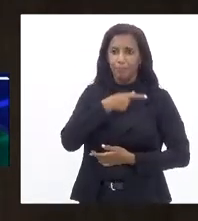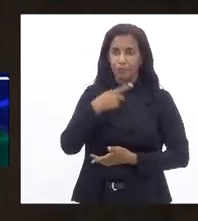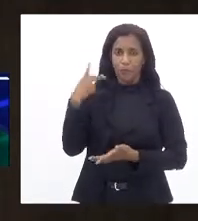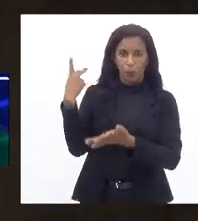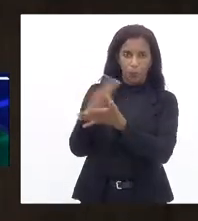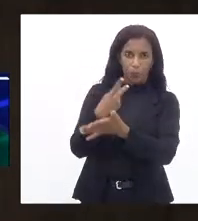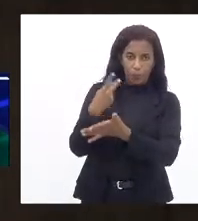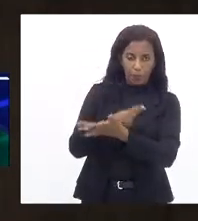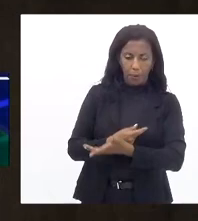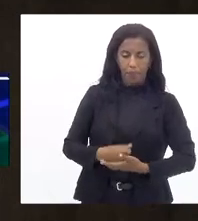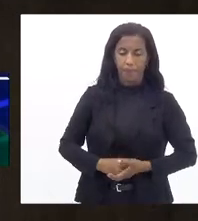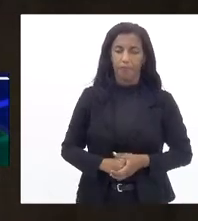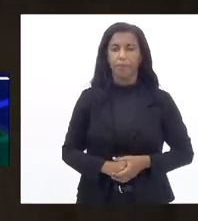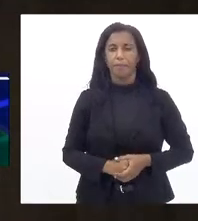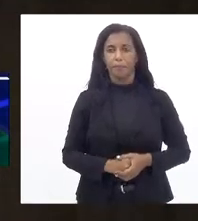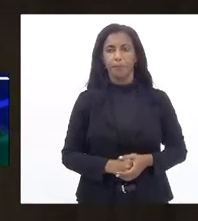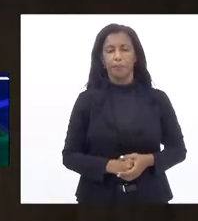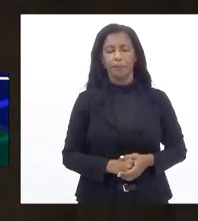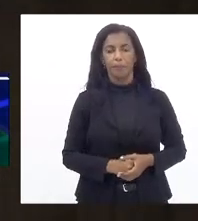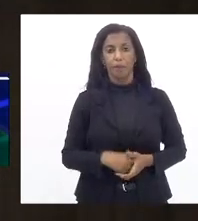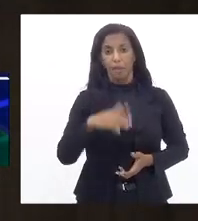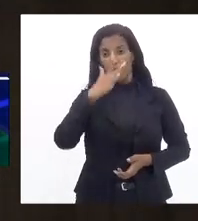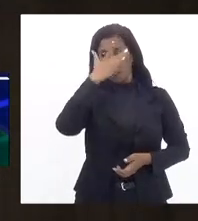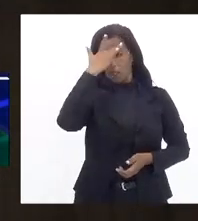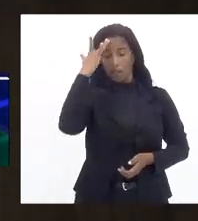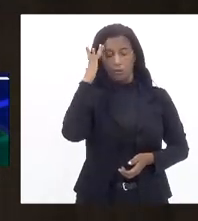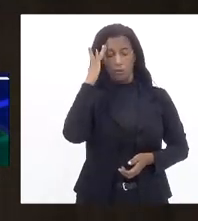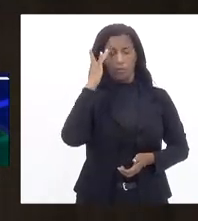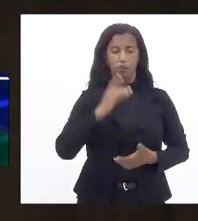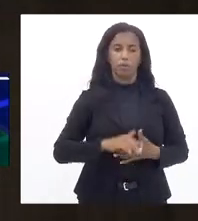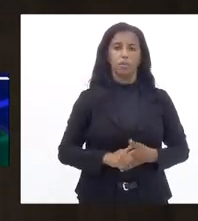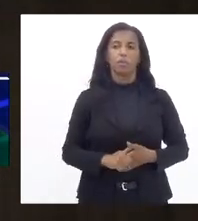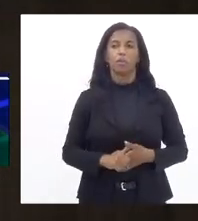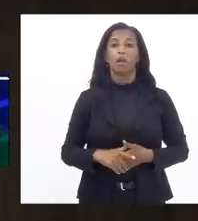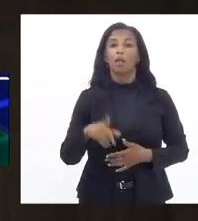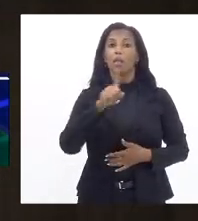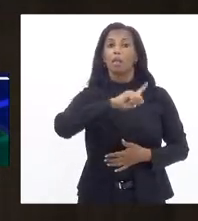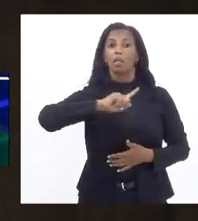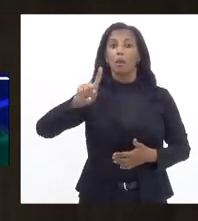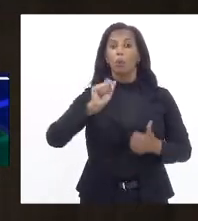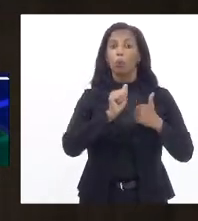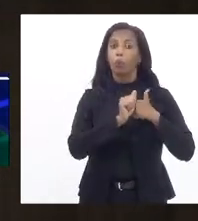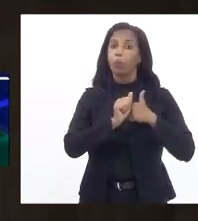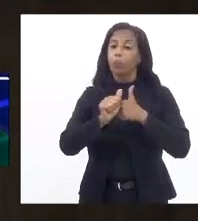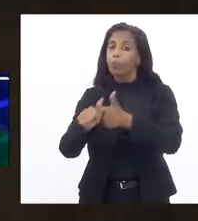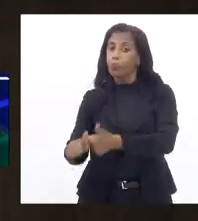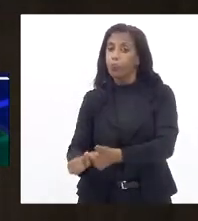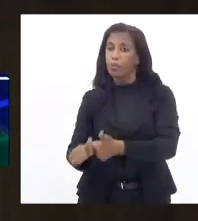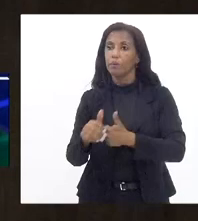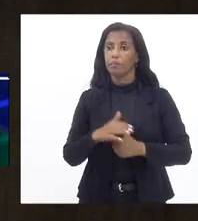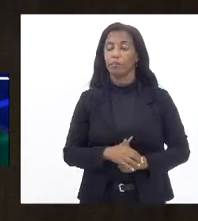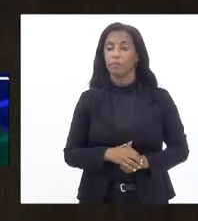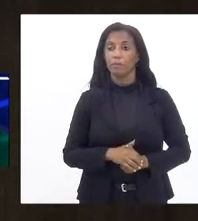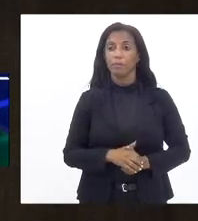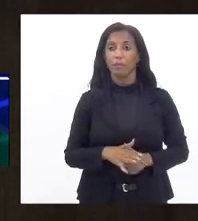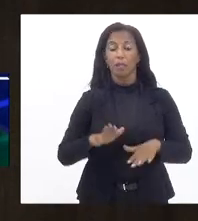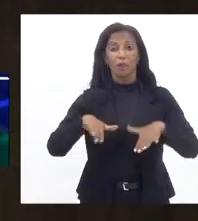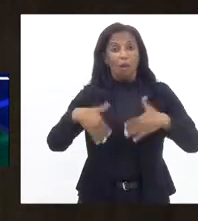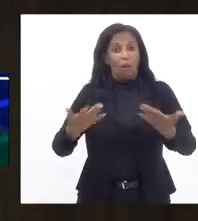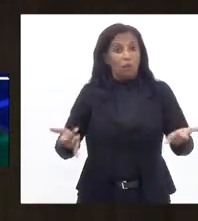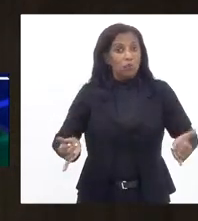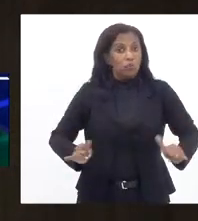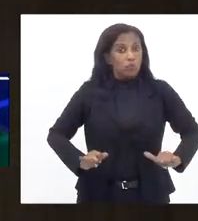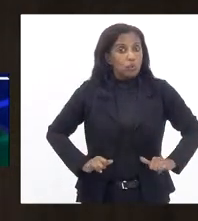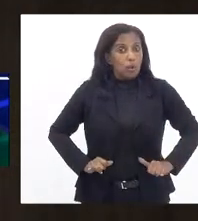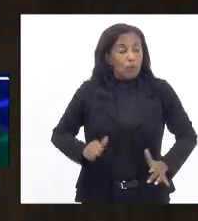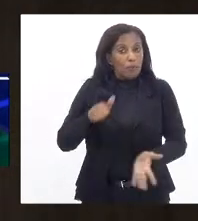uma pegadinha que as pessoas não acompanham e que aí sofrem